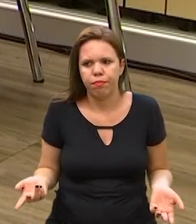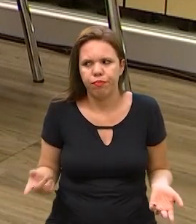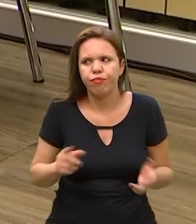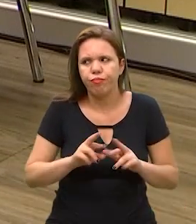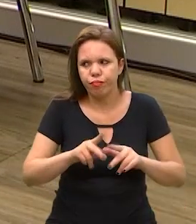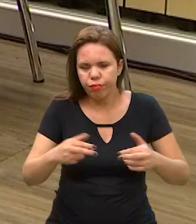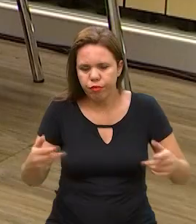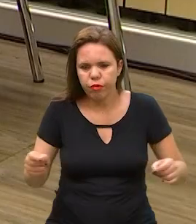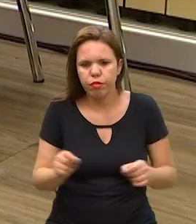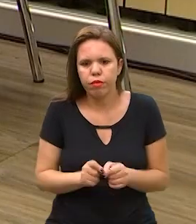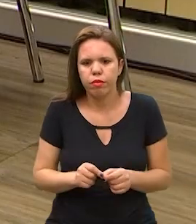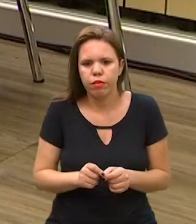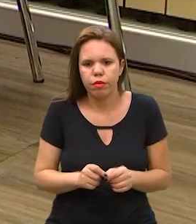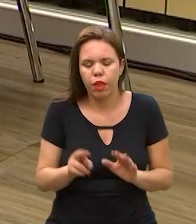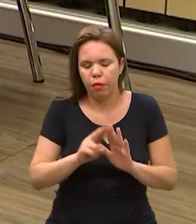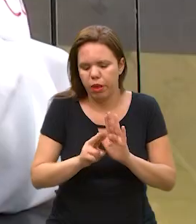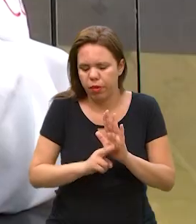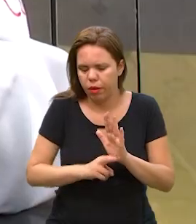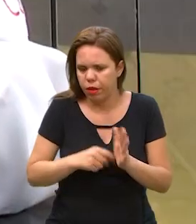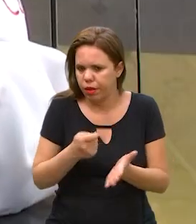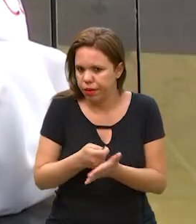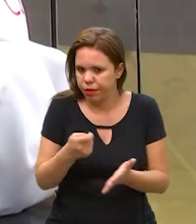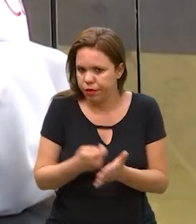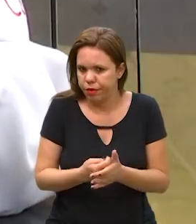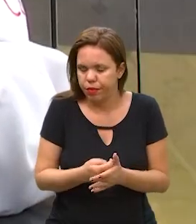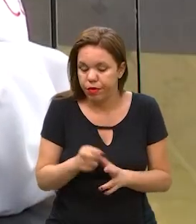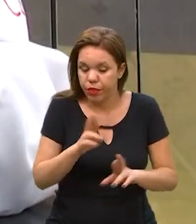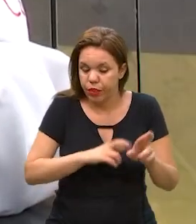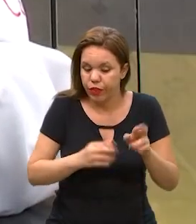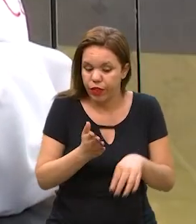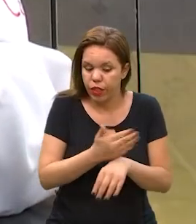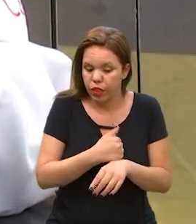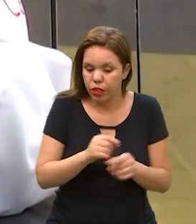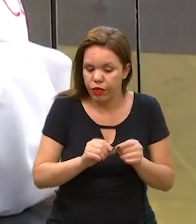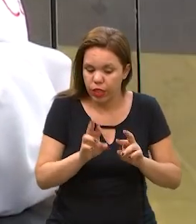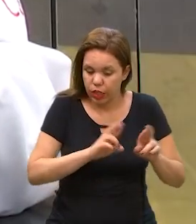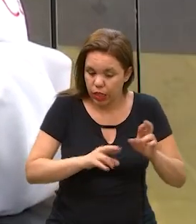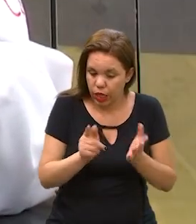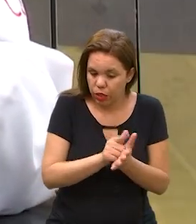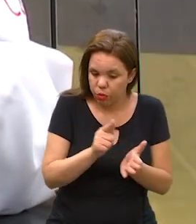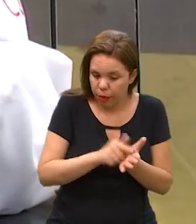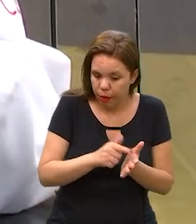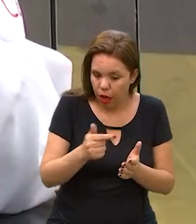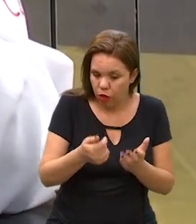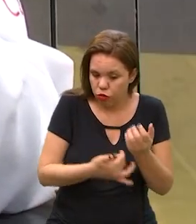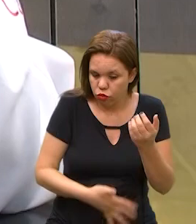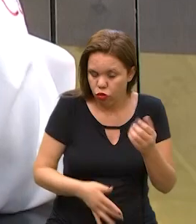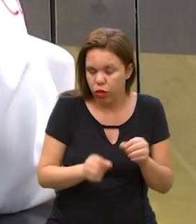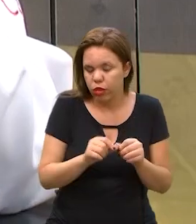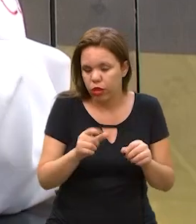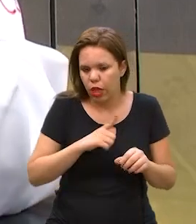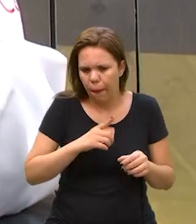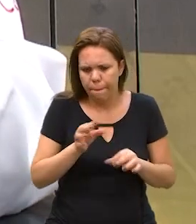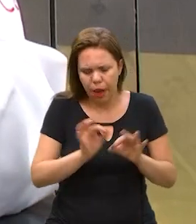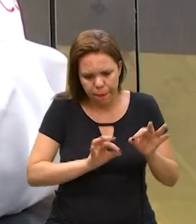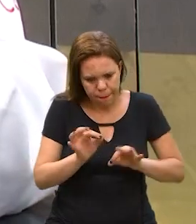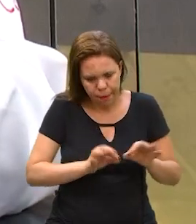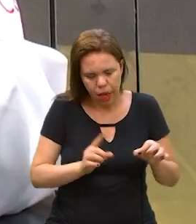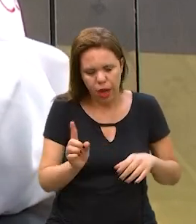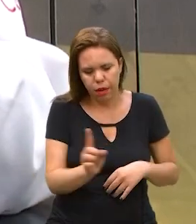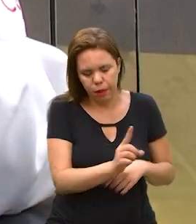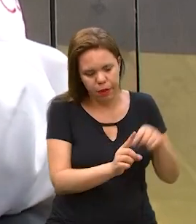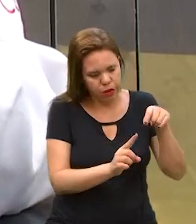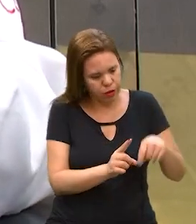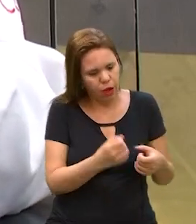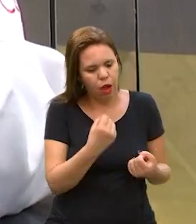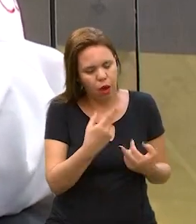uma série de requisitos que são vistos nessa fase pré-analítica. E existe todo um preparo para esse paciente.